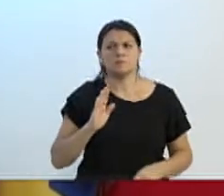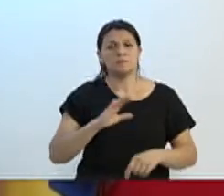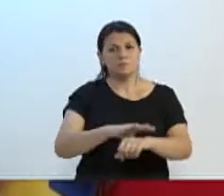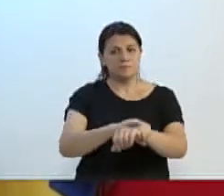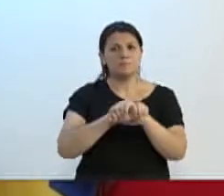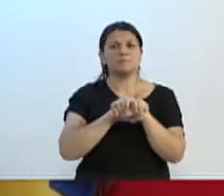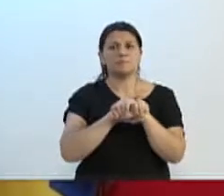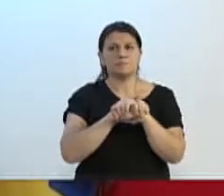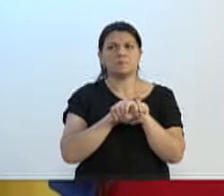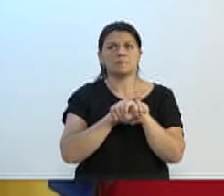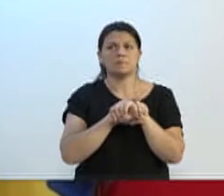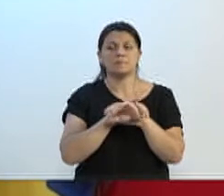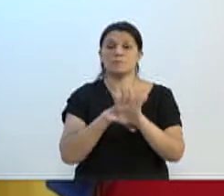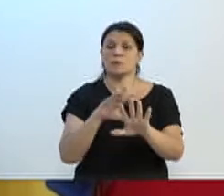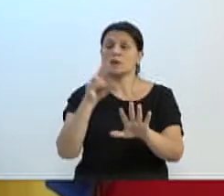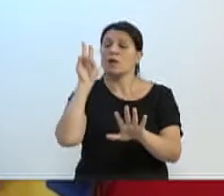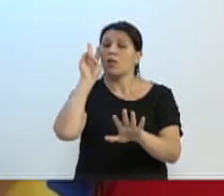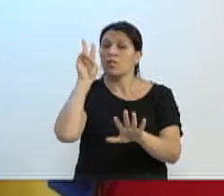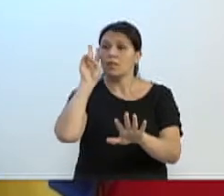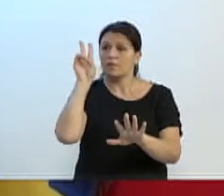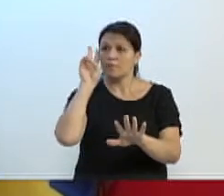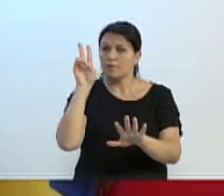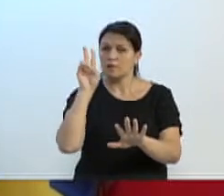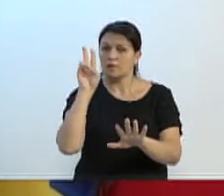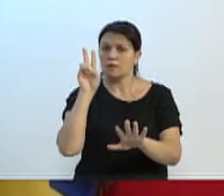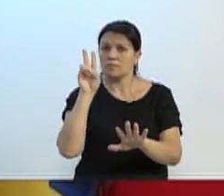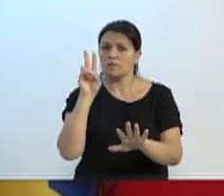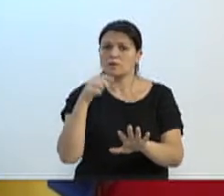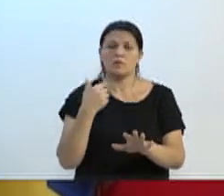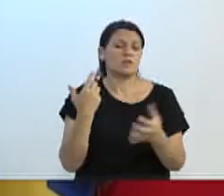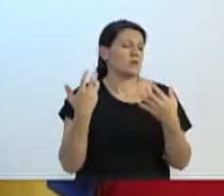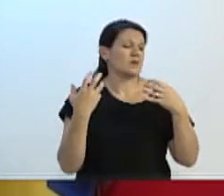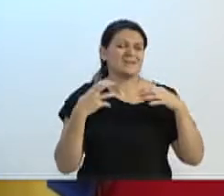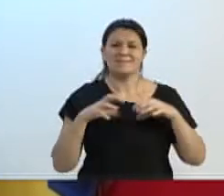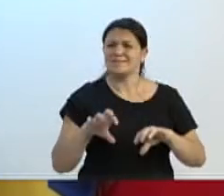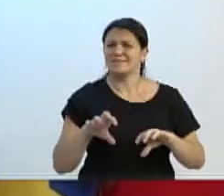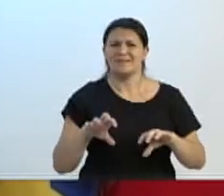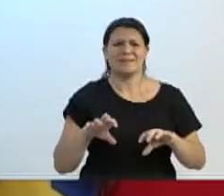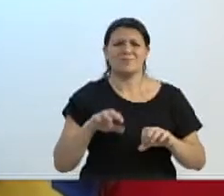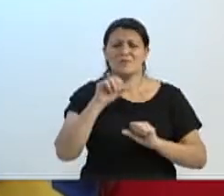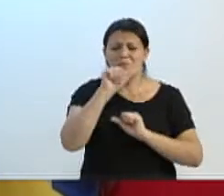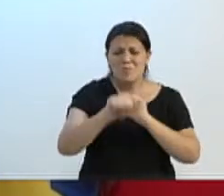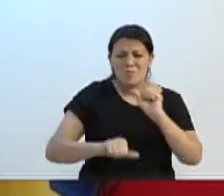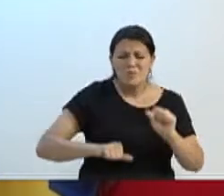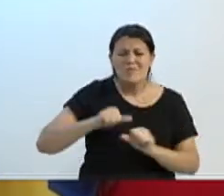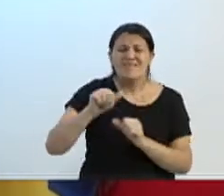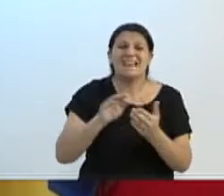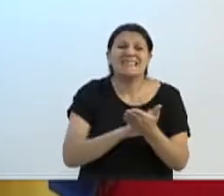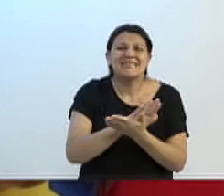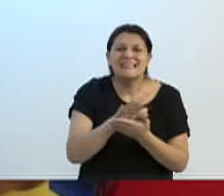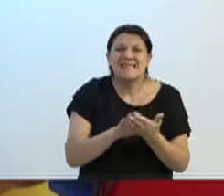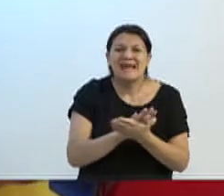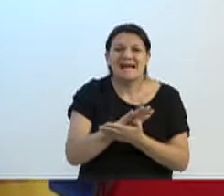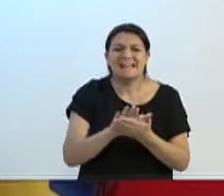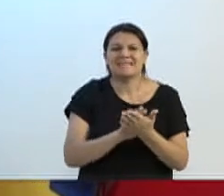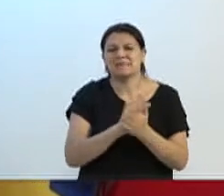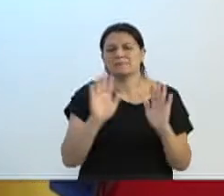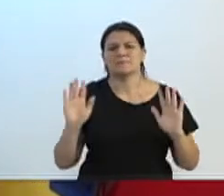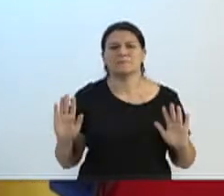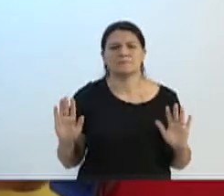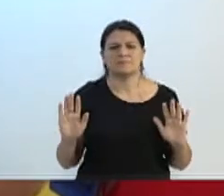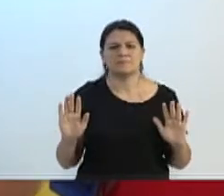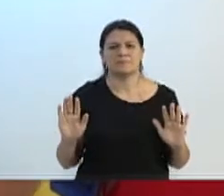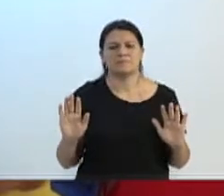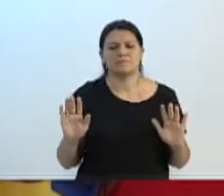manutenção... Só para lembrar, nós não queremos derrubar plataforma nenhuma. Estamos, sim,